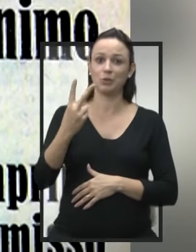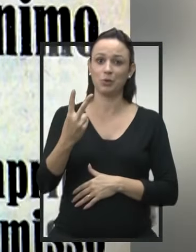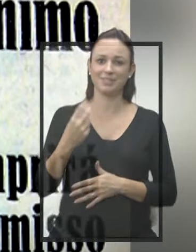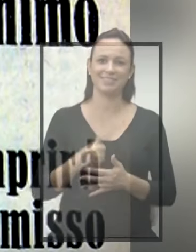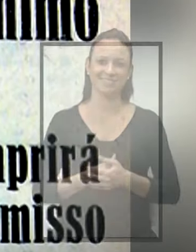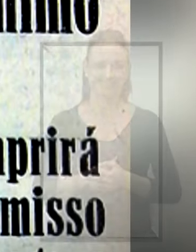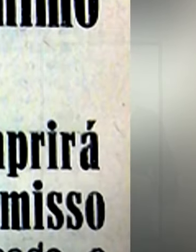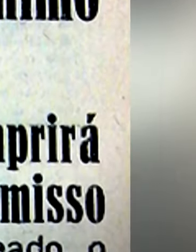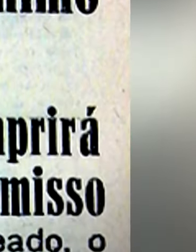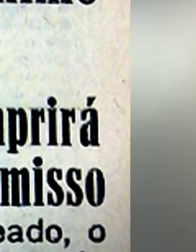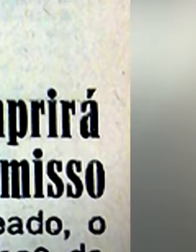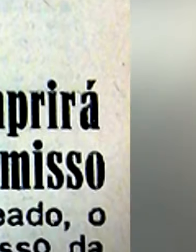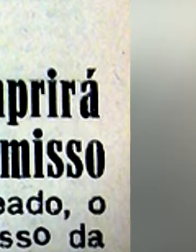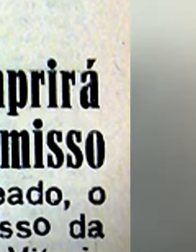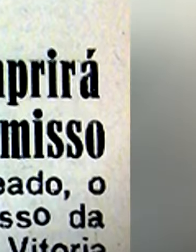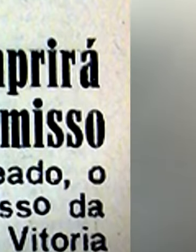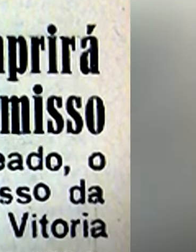1952.